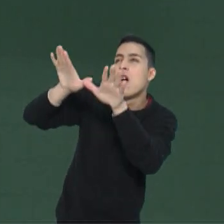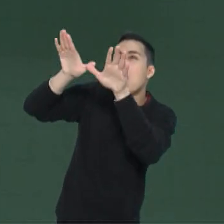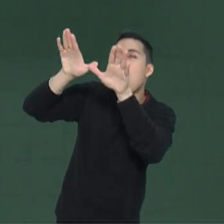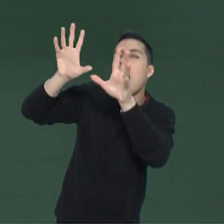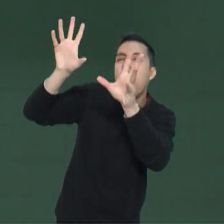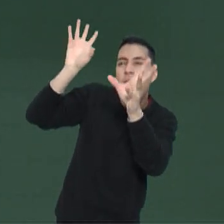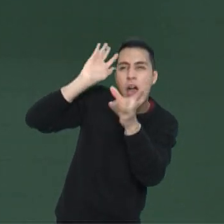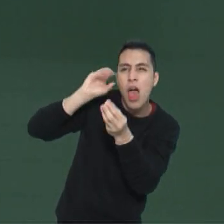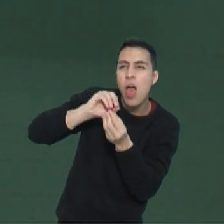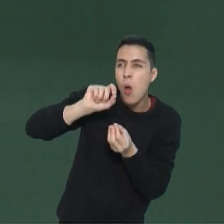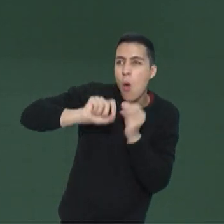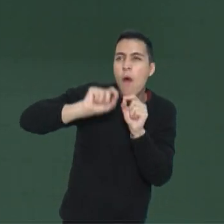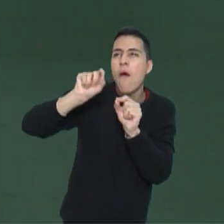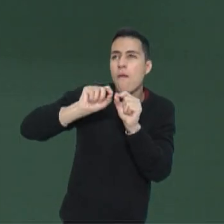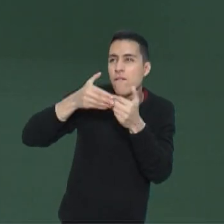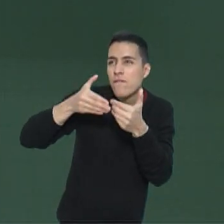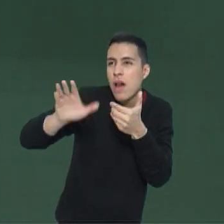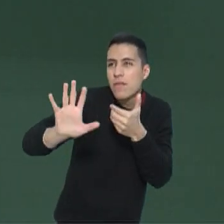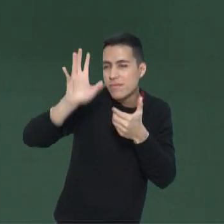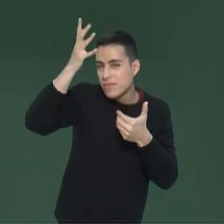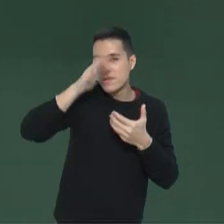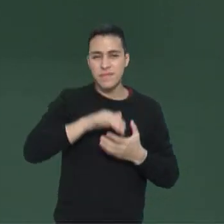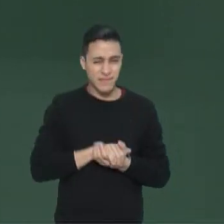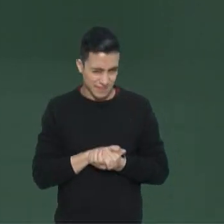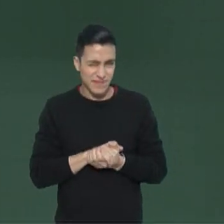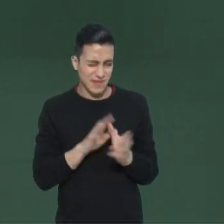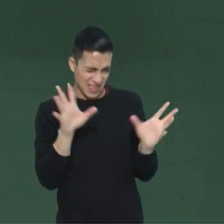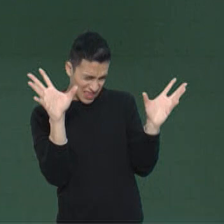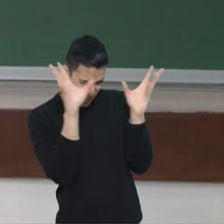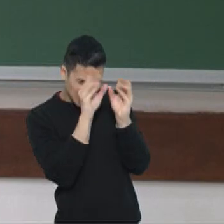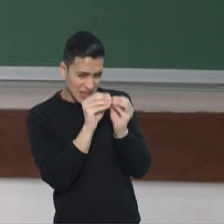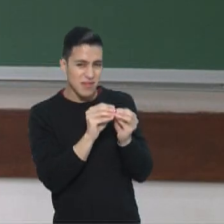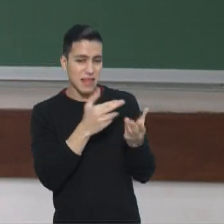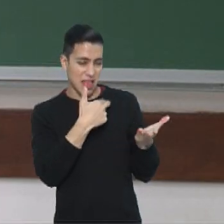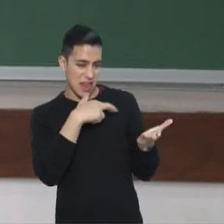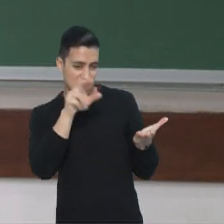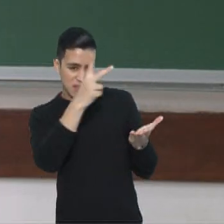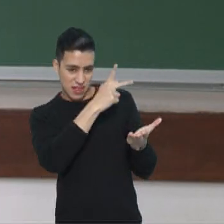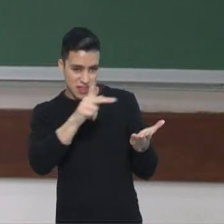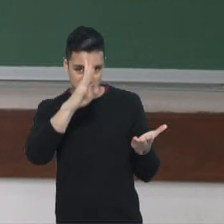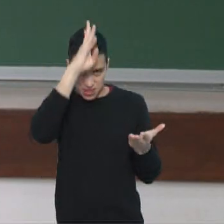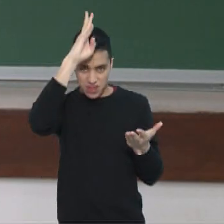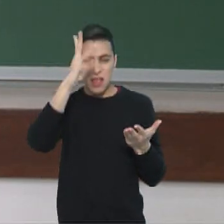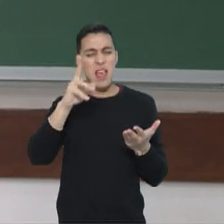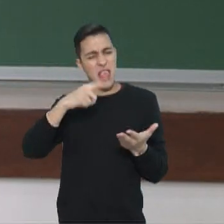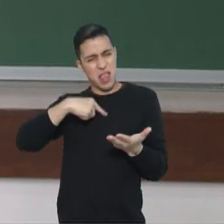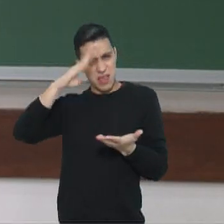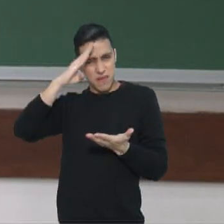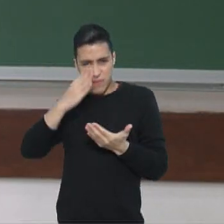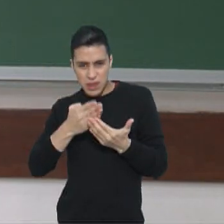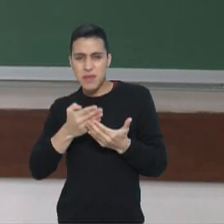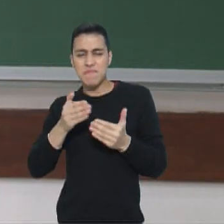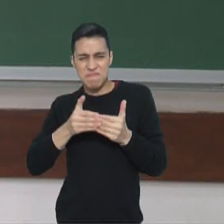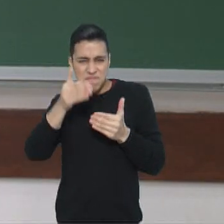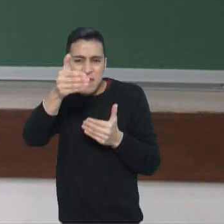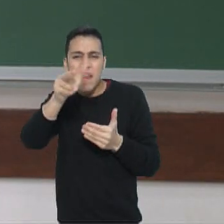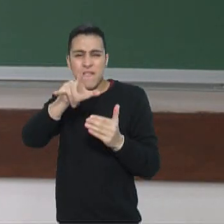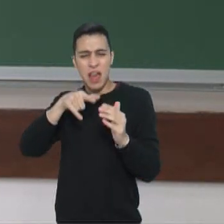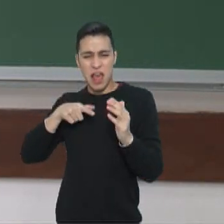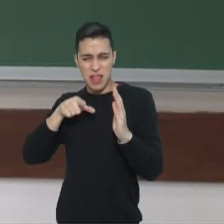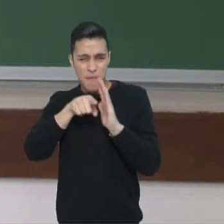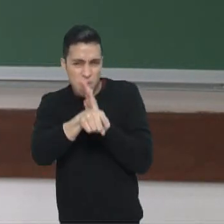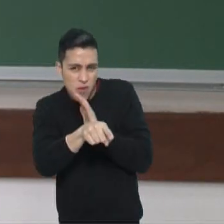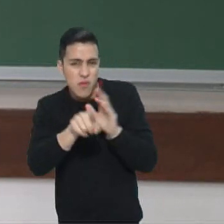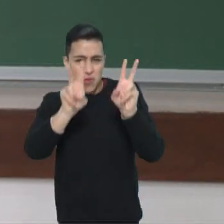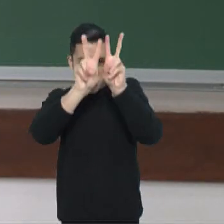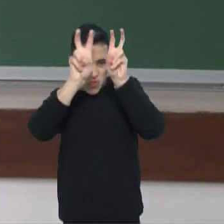Então, pessoal, a gente viu rapidamente a parte da religião romana, mas acredito que nós possamos ter também um aprofundamento nessas